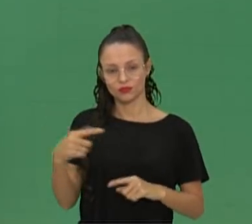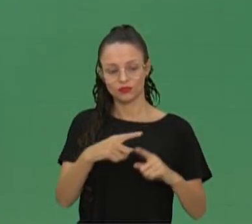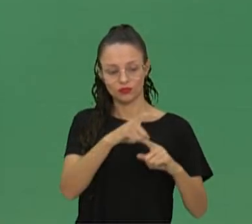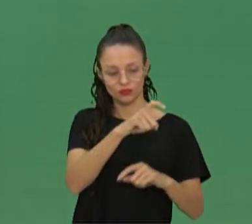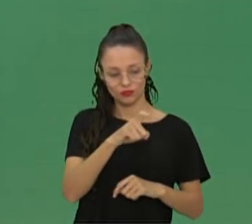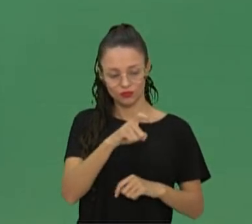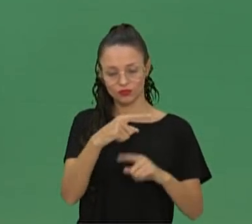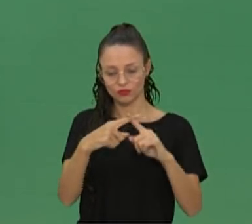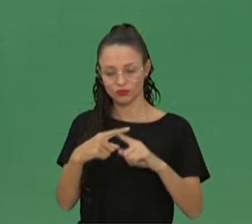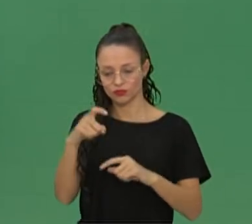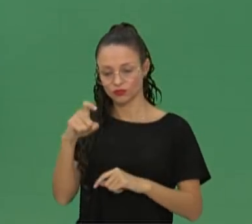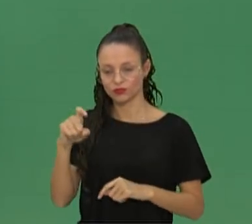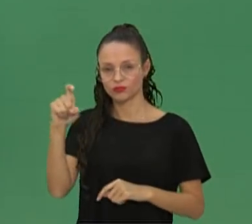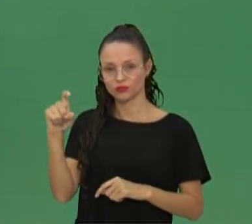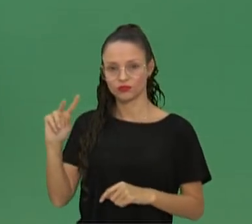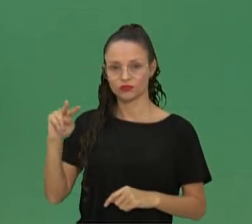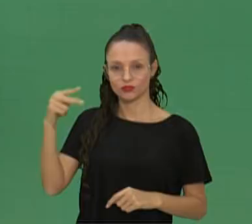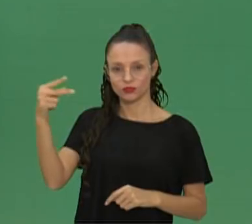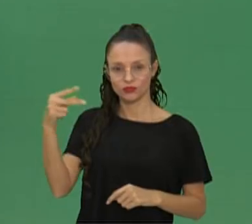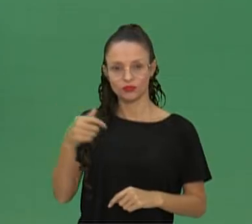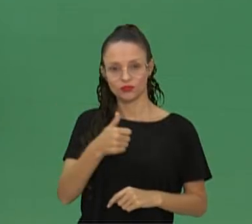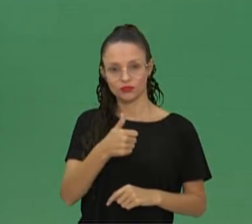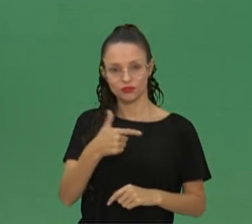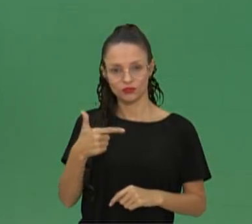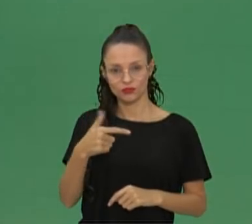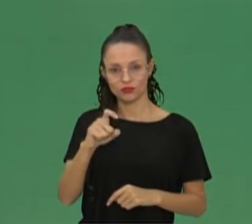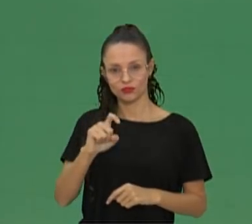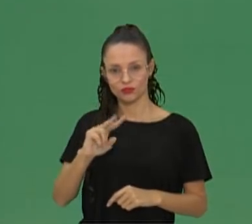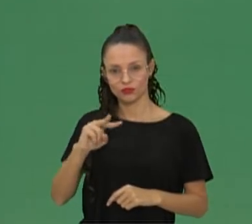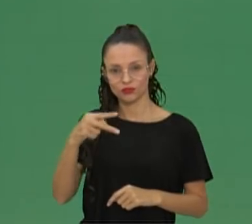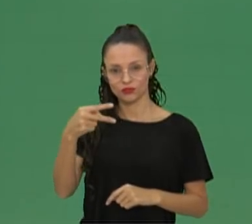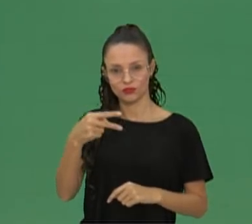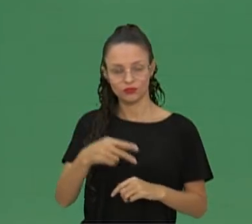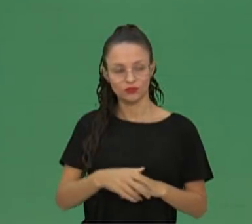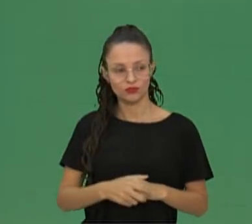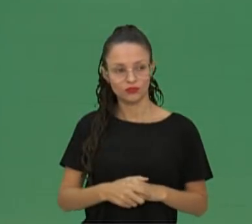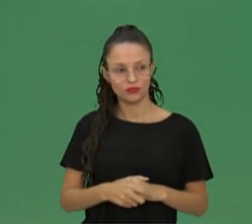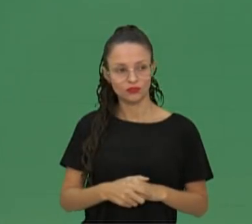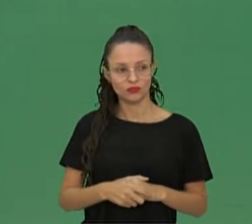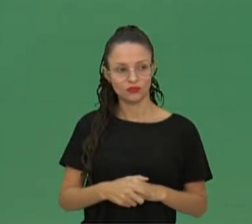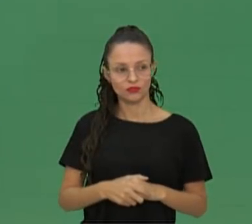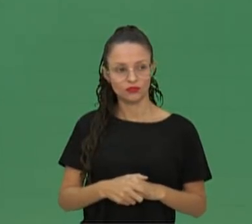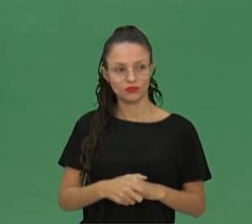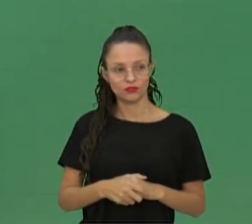x ao quadrado. Então, 12x ao quadrado. E